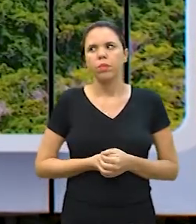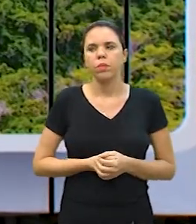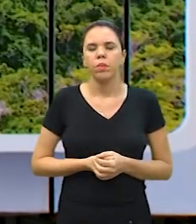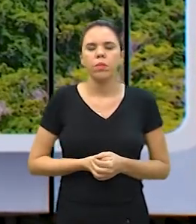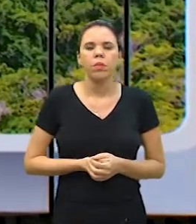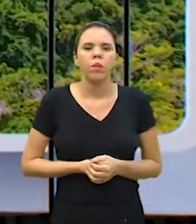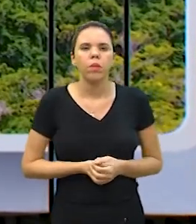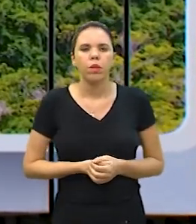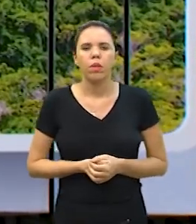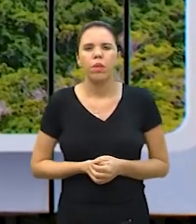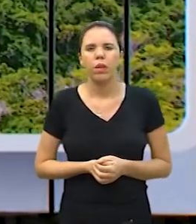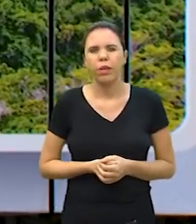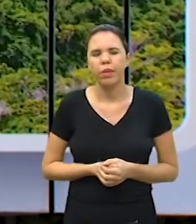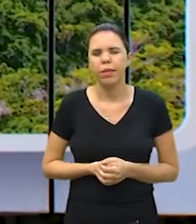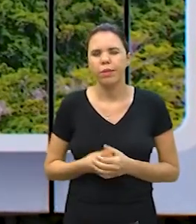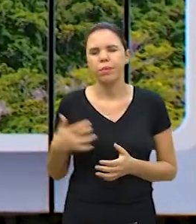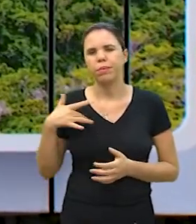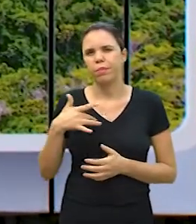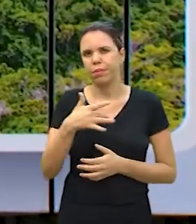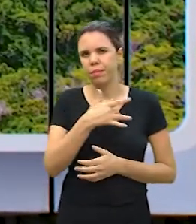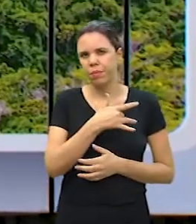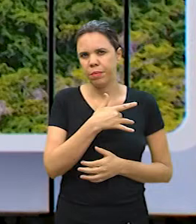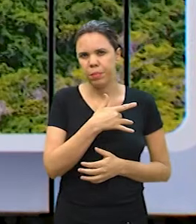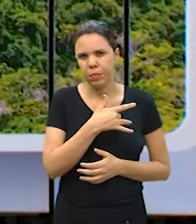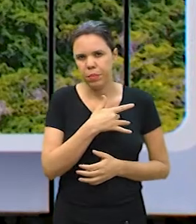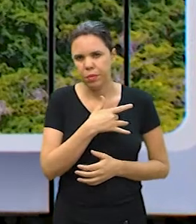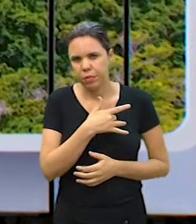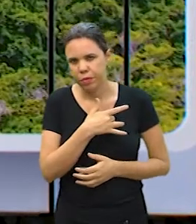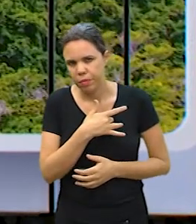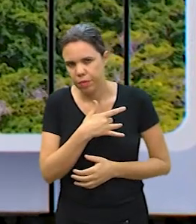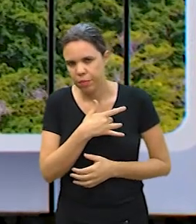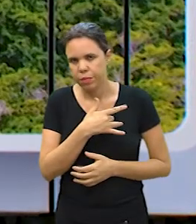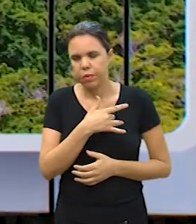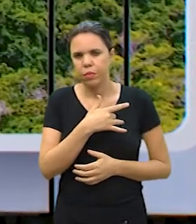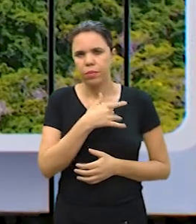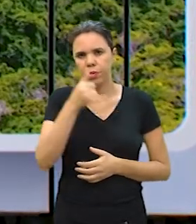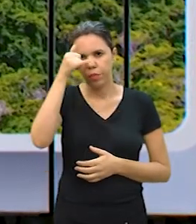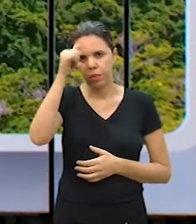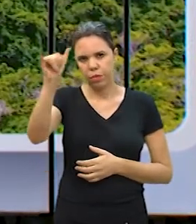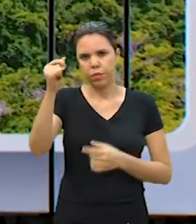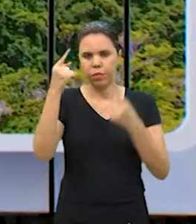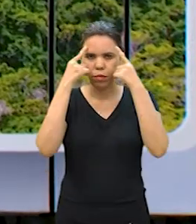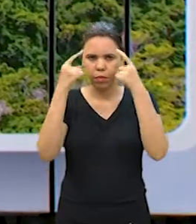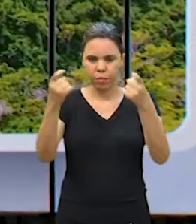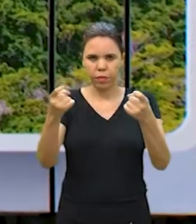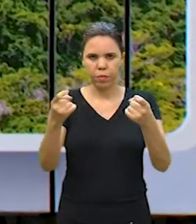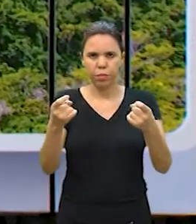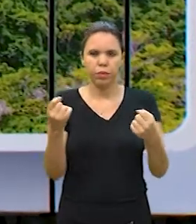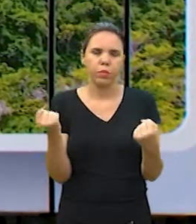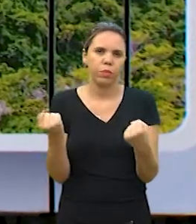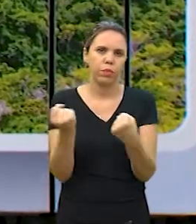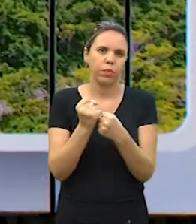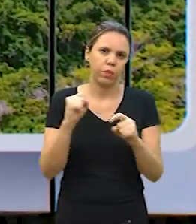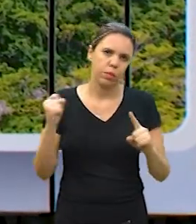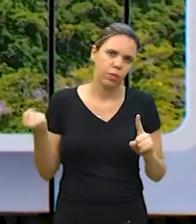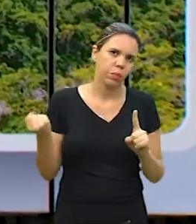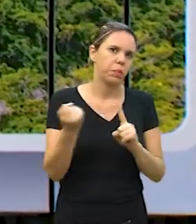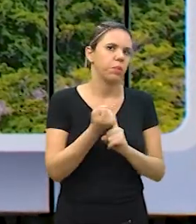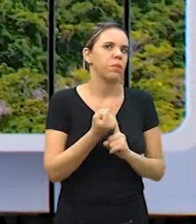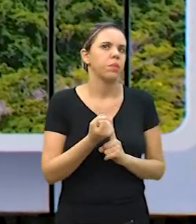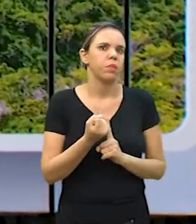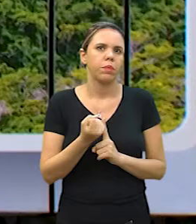né, em termos de saúde, em termos do combate à violência, do suporte da